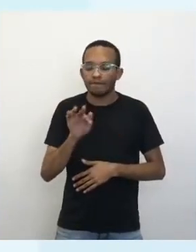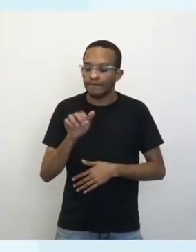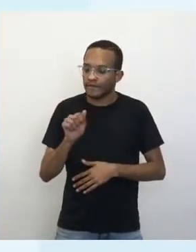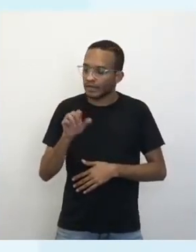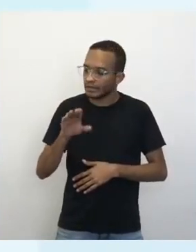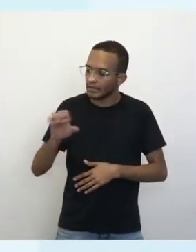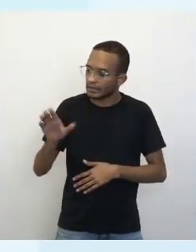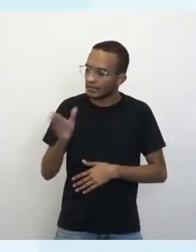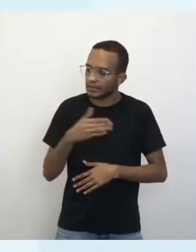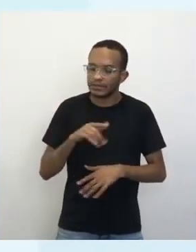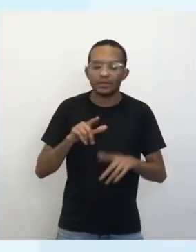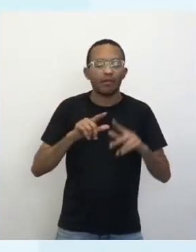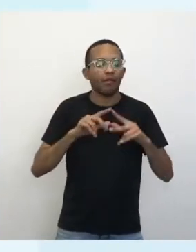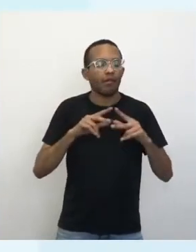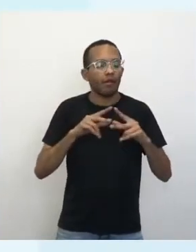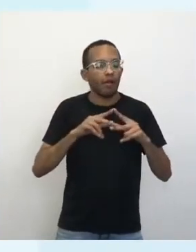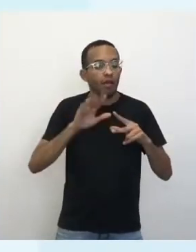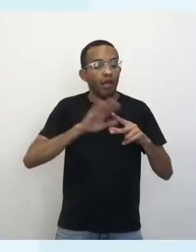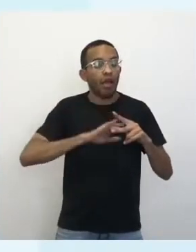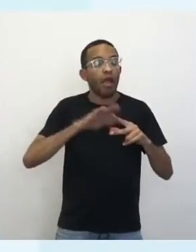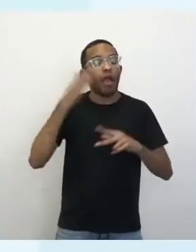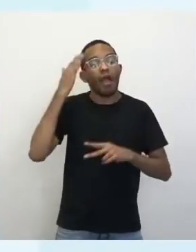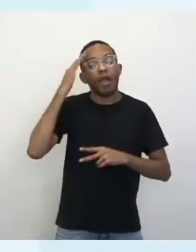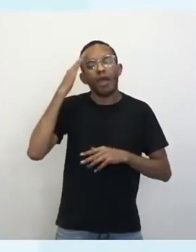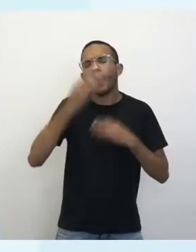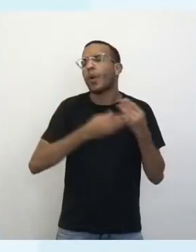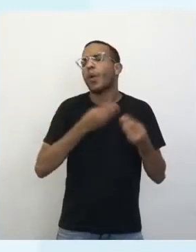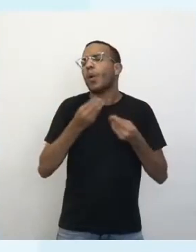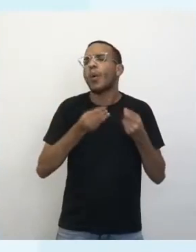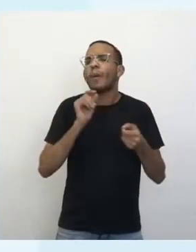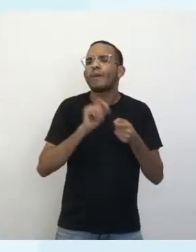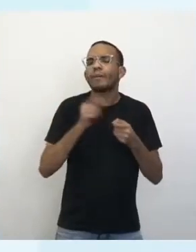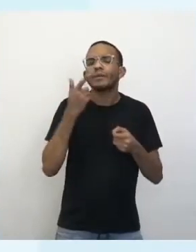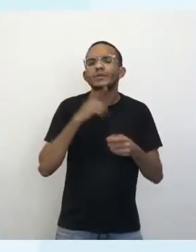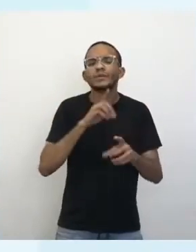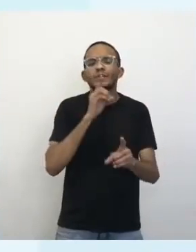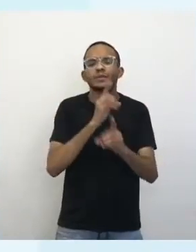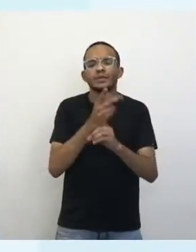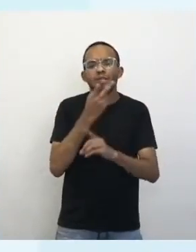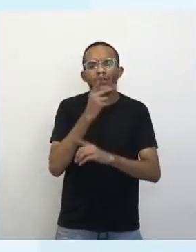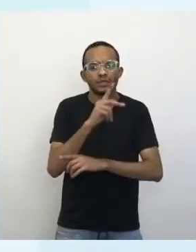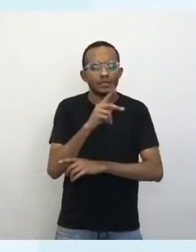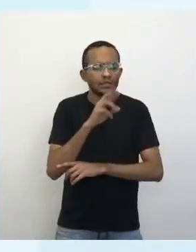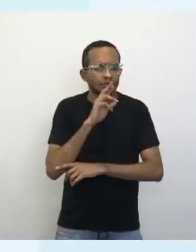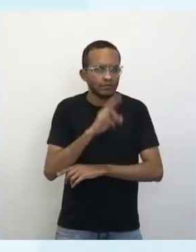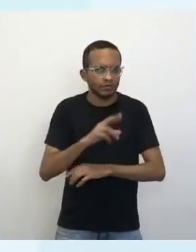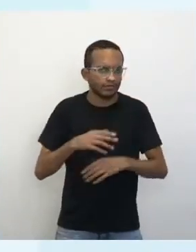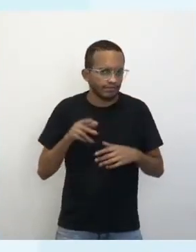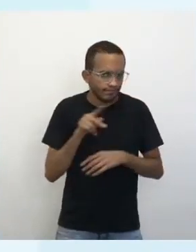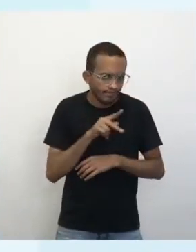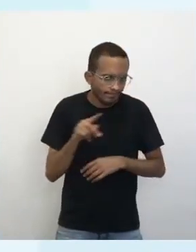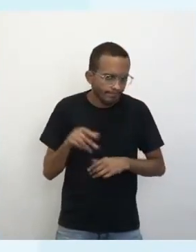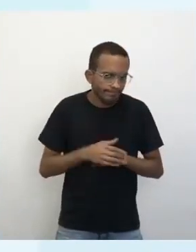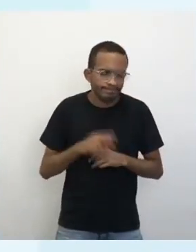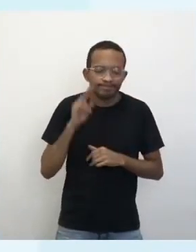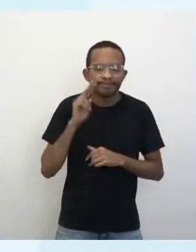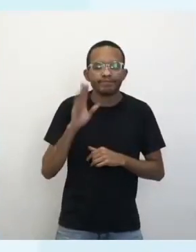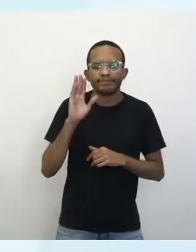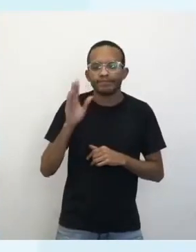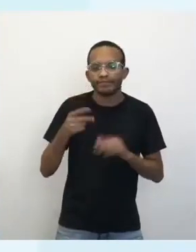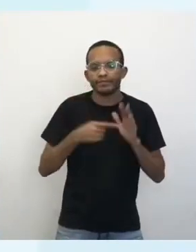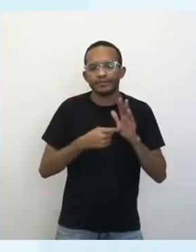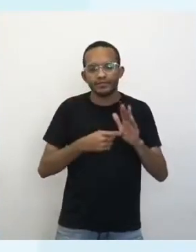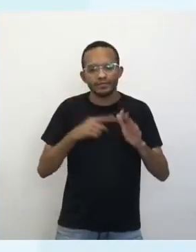lateral. Ah, tá. Então, como que eu faço para encontrar esta expressão, professora? Tá vendo que eu coloquei